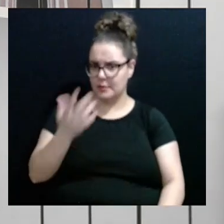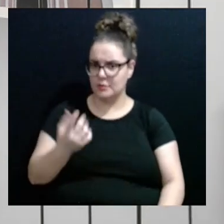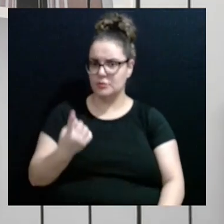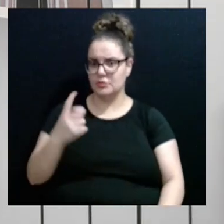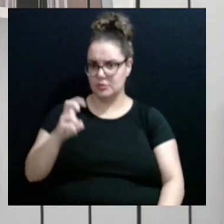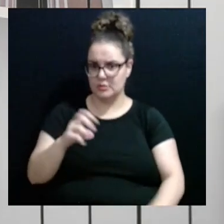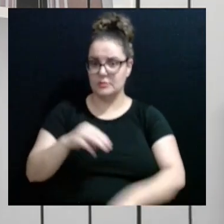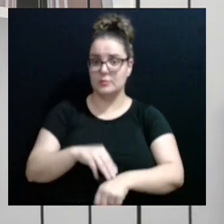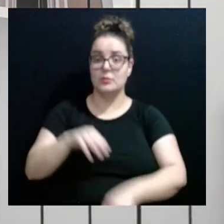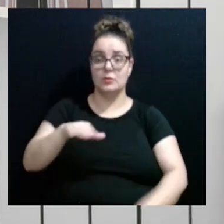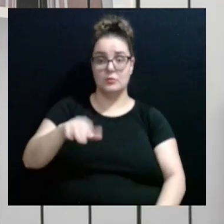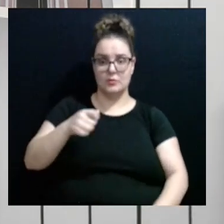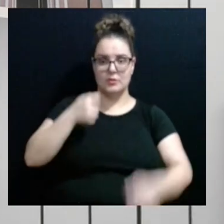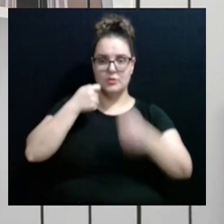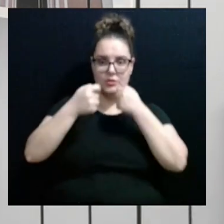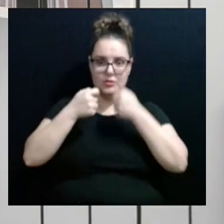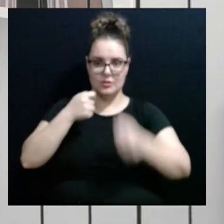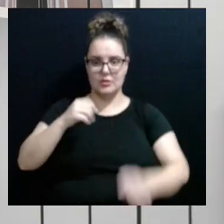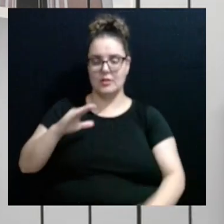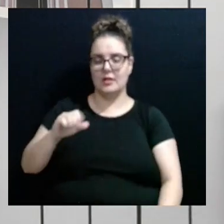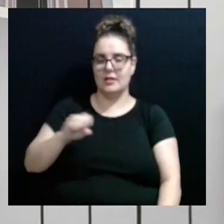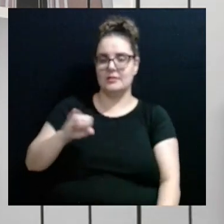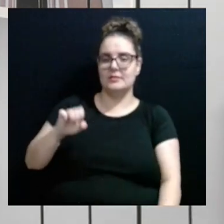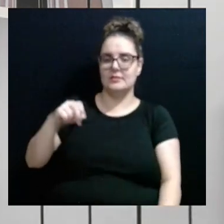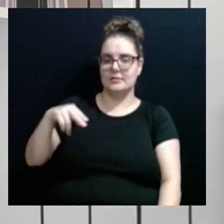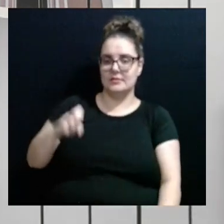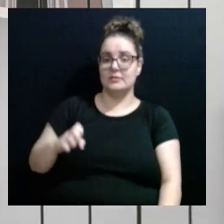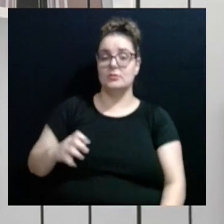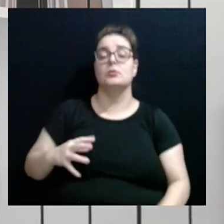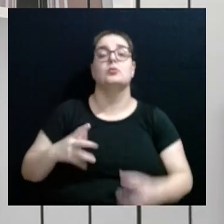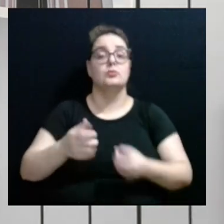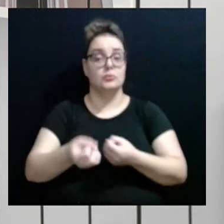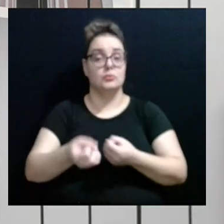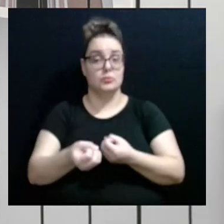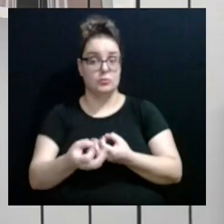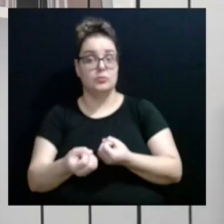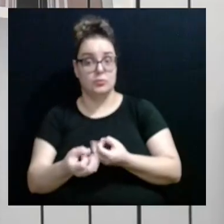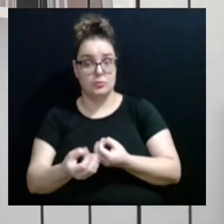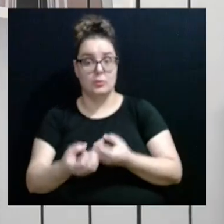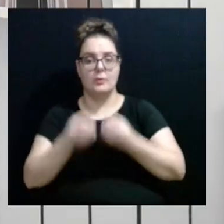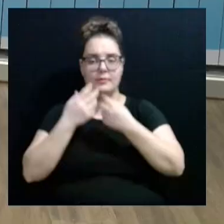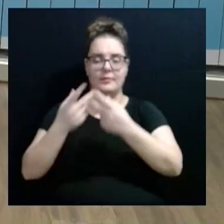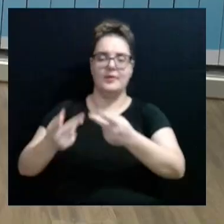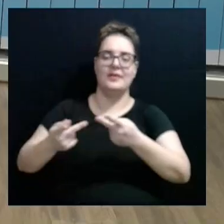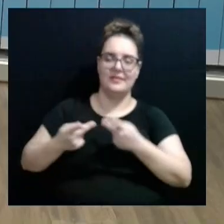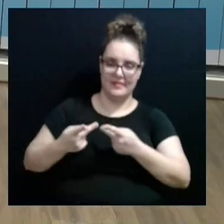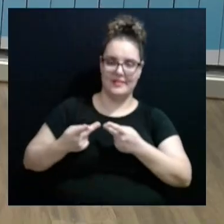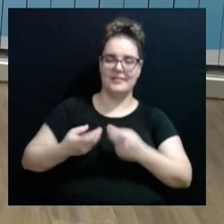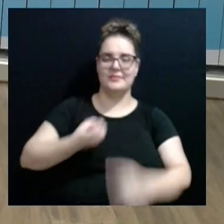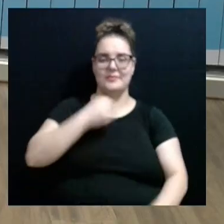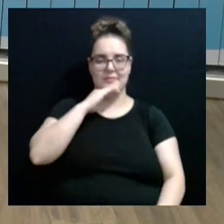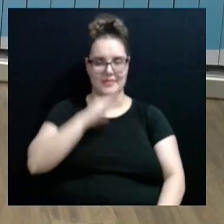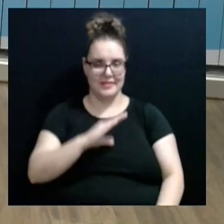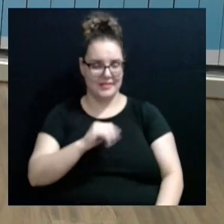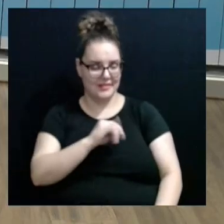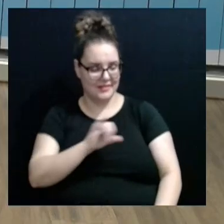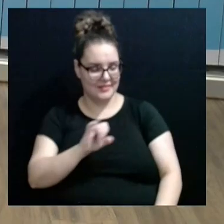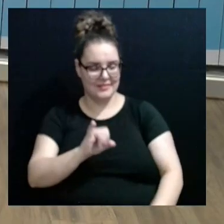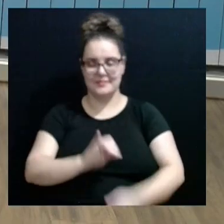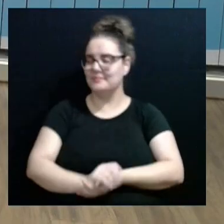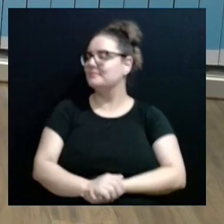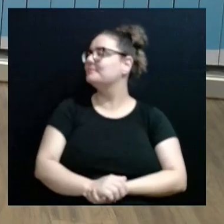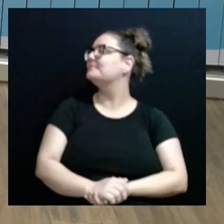aciono a repórter Cassiane Alves com todas as informações. Seja bem-vinda e boa tarde, Cassi.